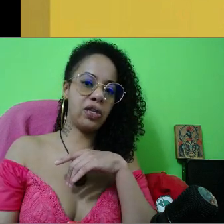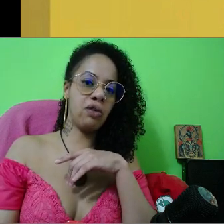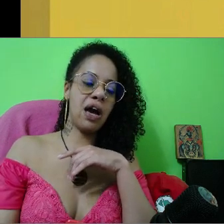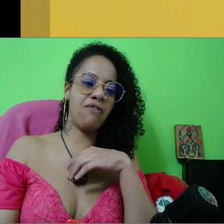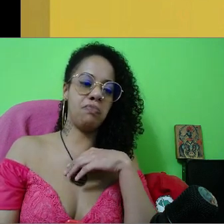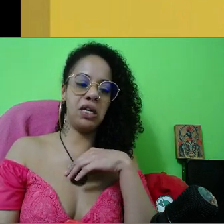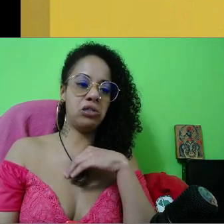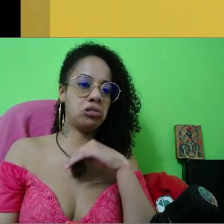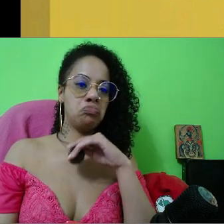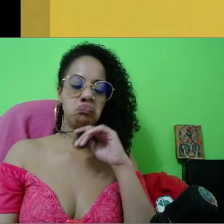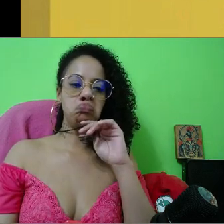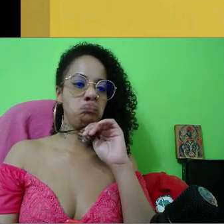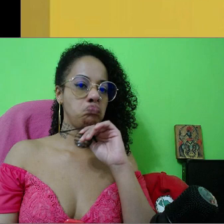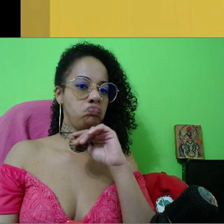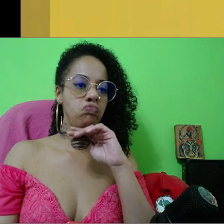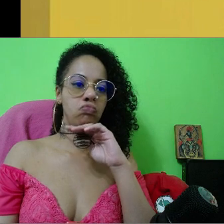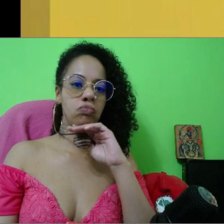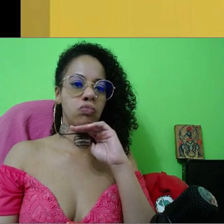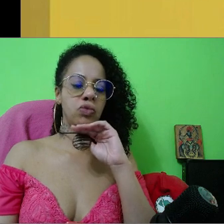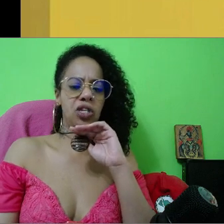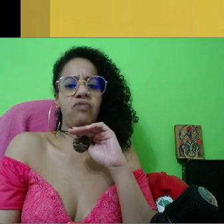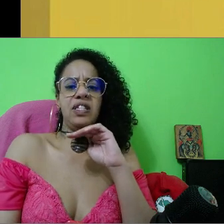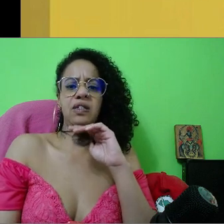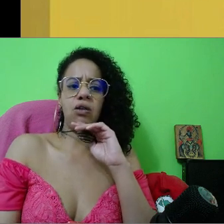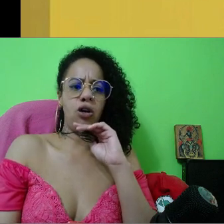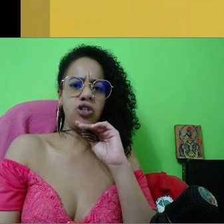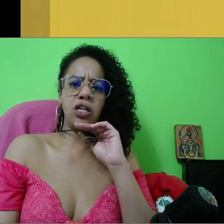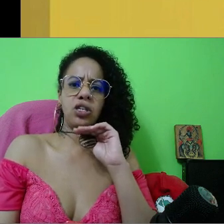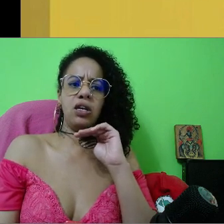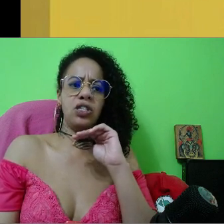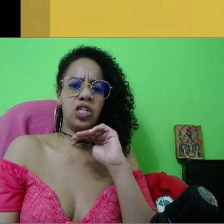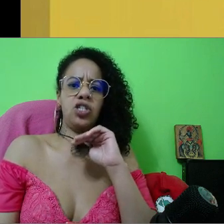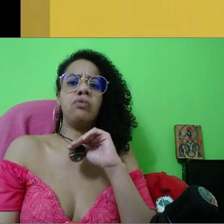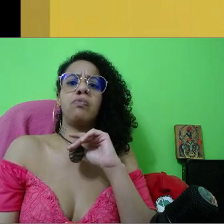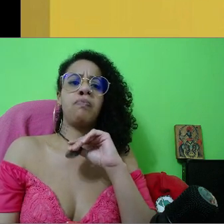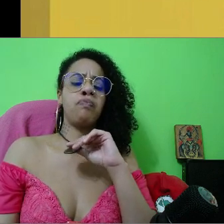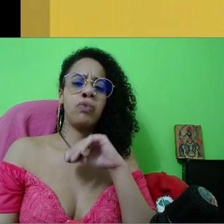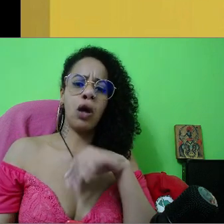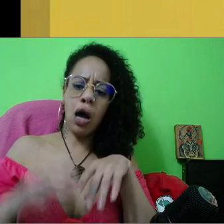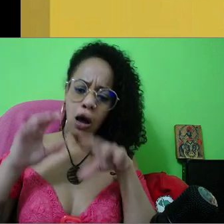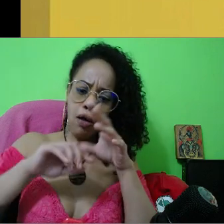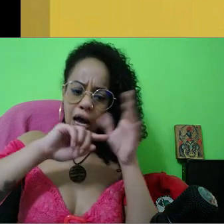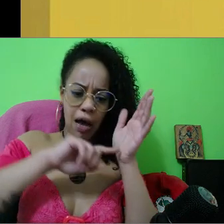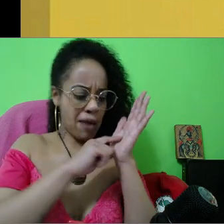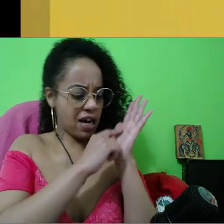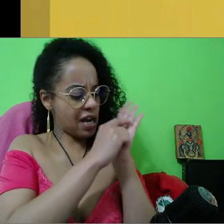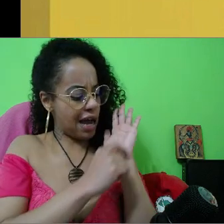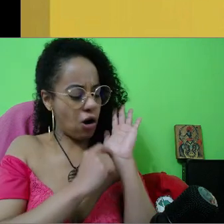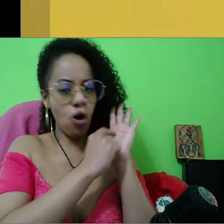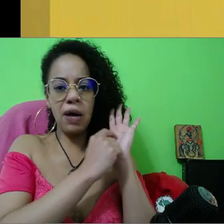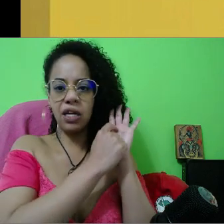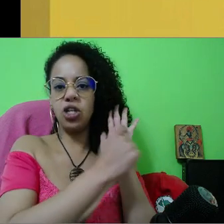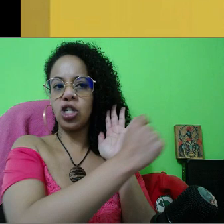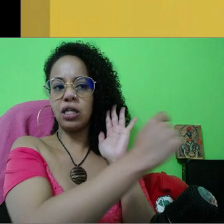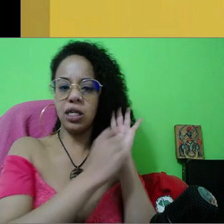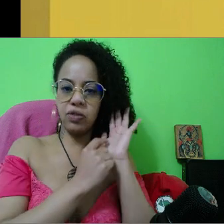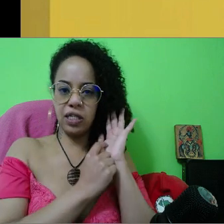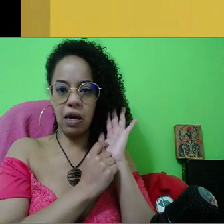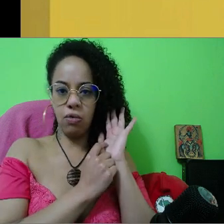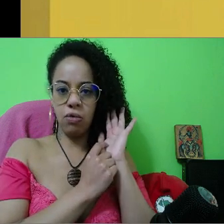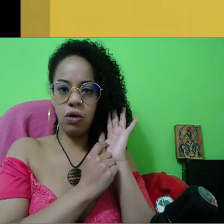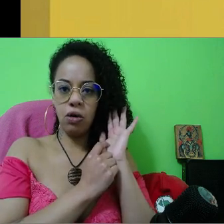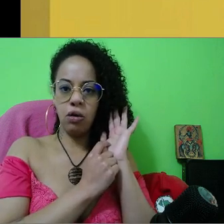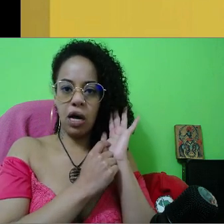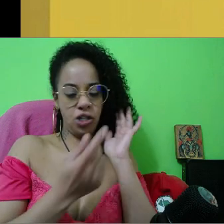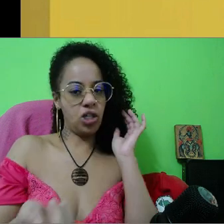isso eu tenho raiva mas se tivesse ódio acho que já tinha um ó marca lá arroba crítica